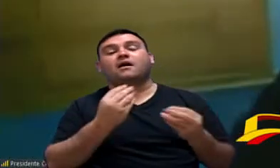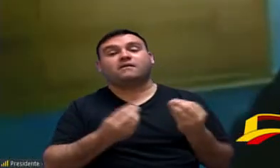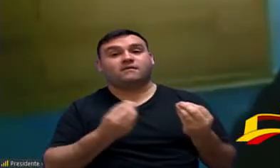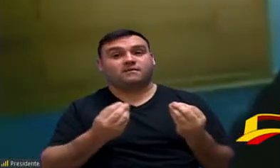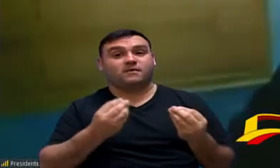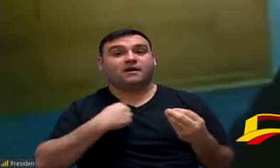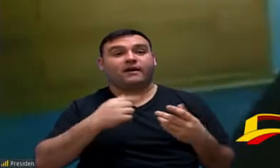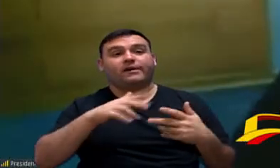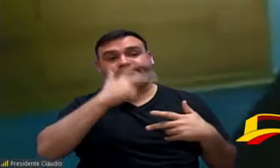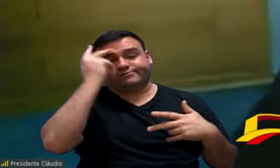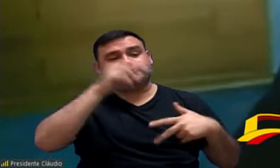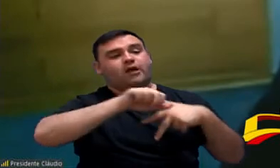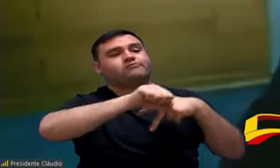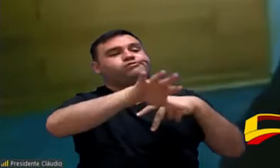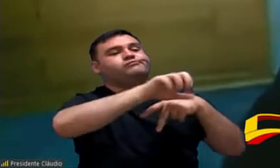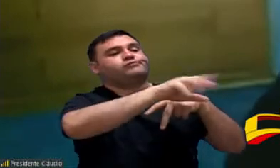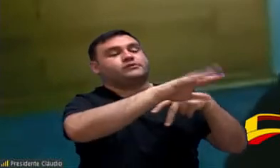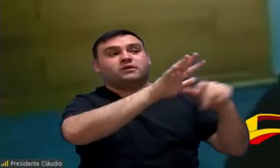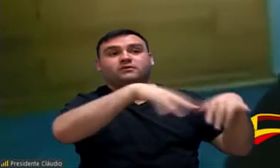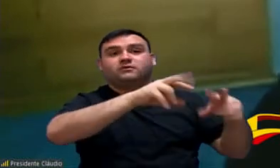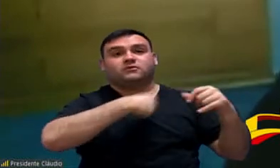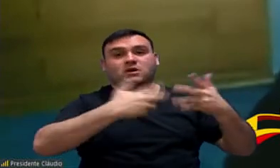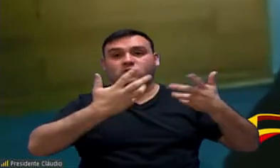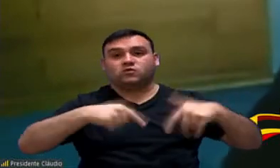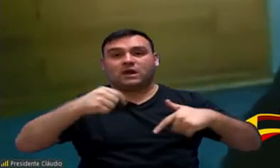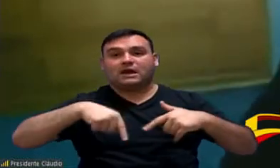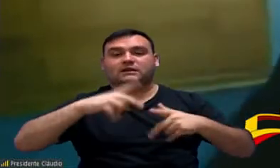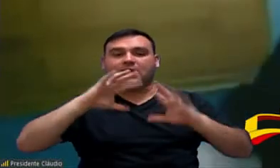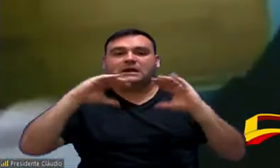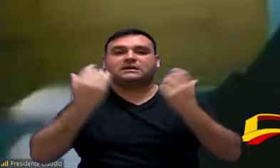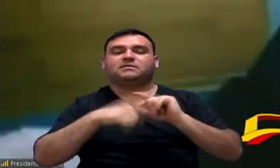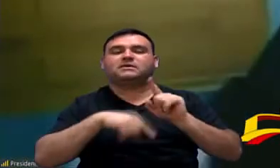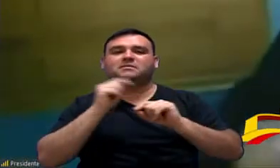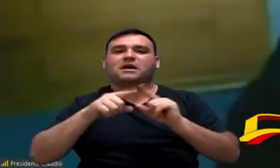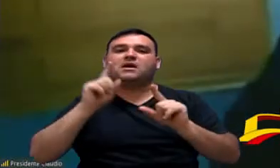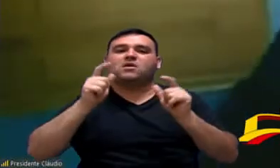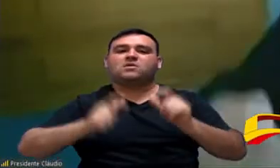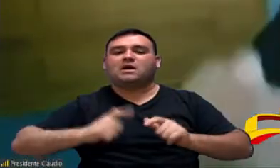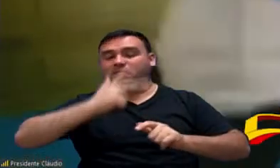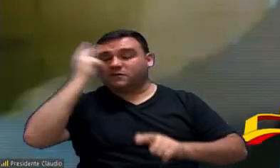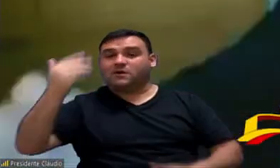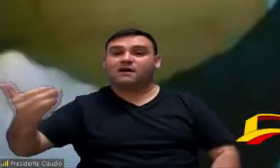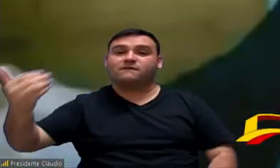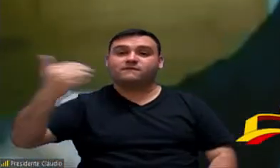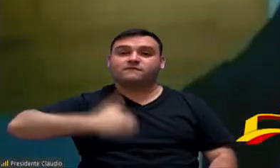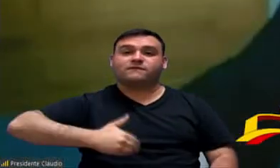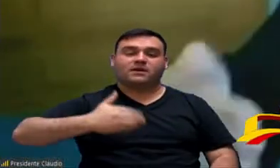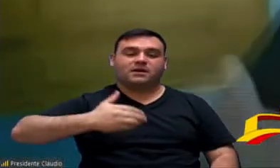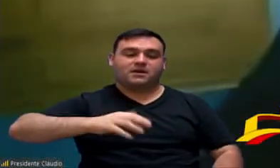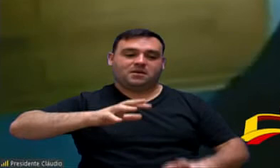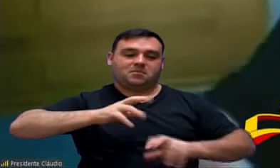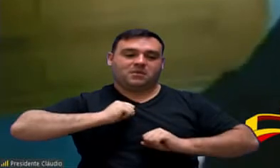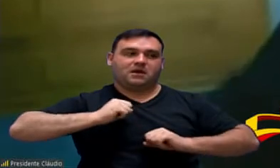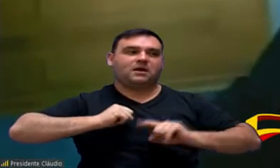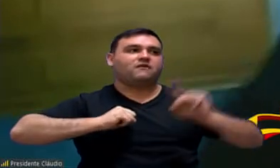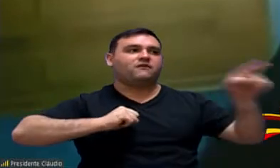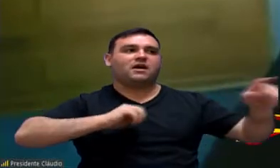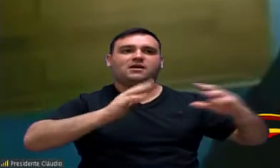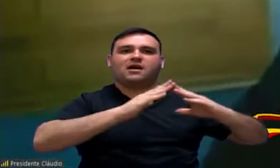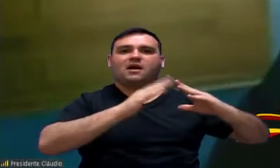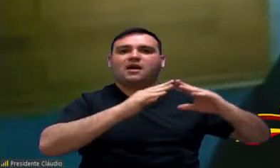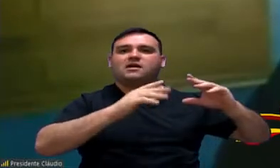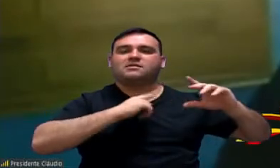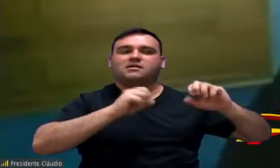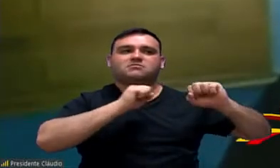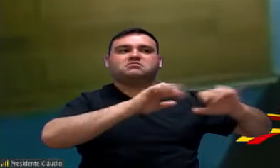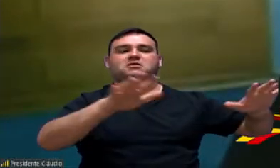acaba passando Covid para as pessoas. E eu não quero também que aqui seja um ponto da pessoa. Vem aqui e não, leva a Covid para casa. Vem aqui e leva a Covid para casa. Presidente,